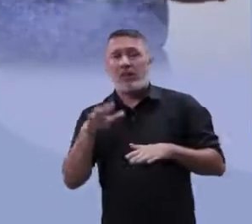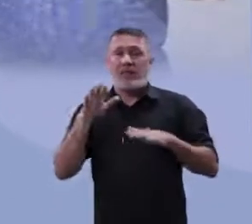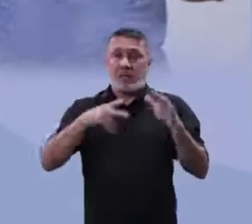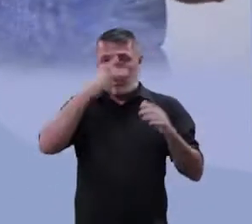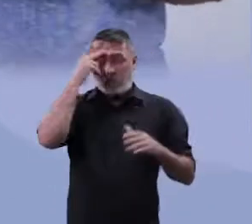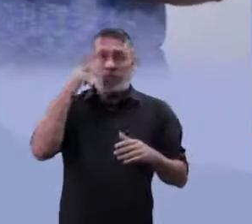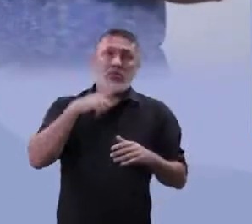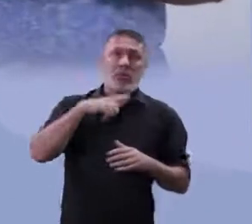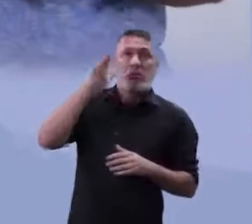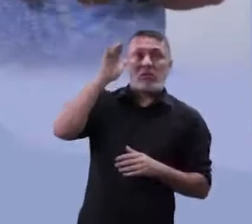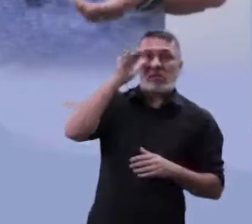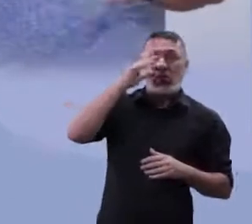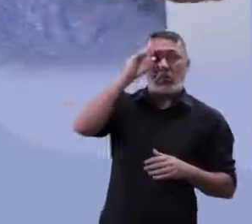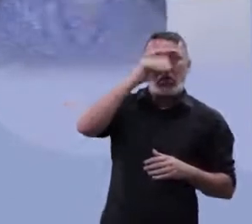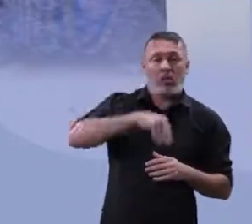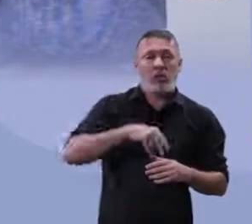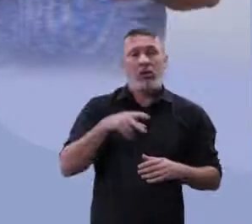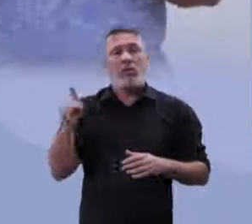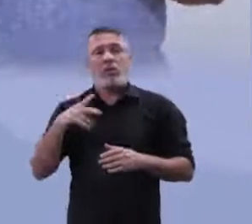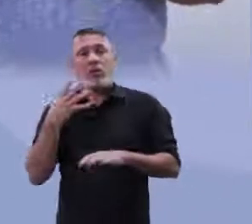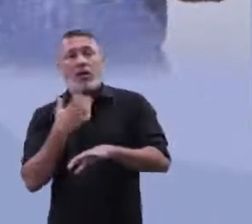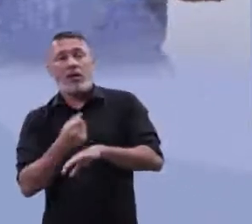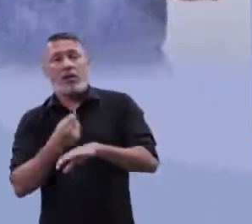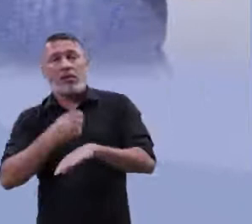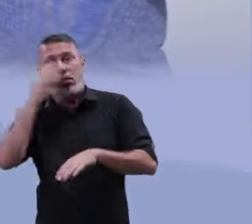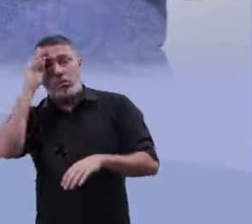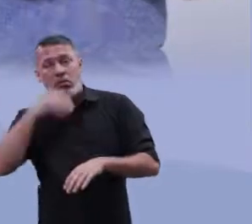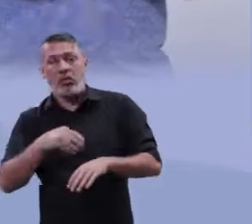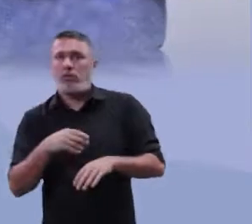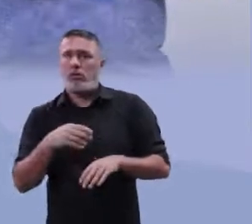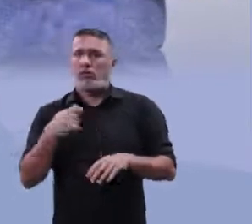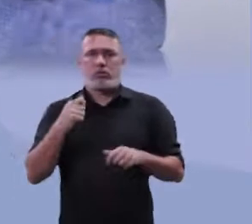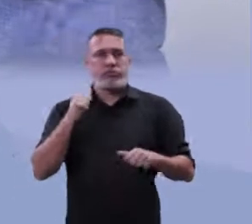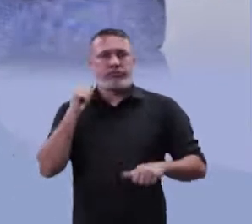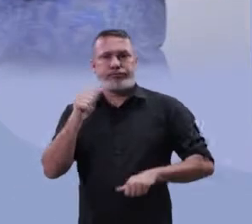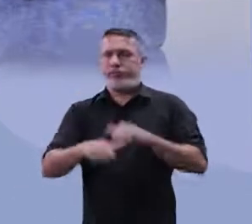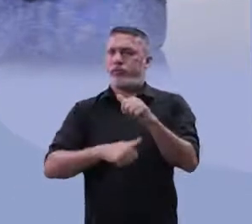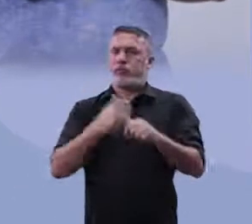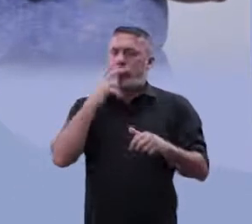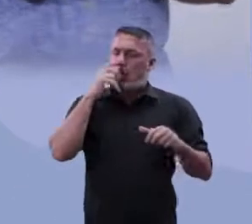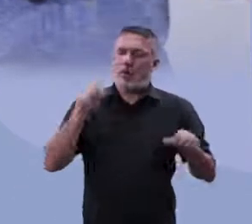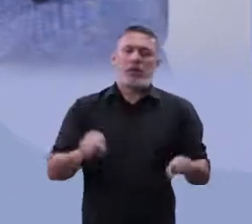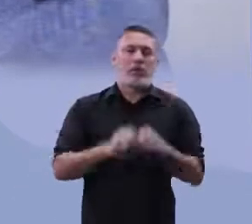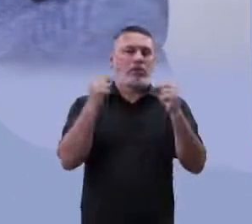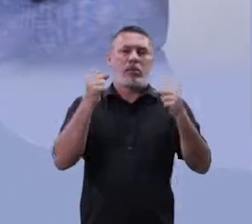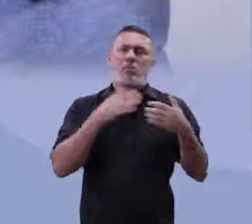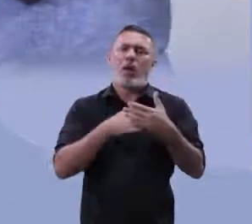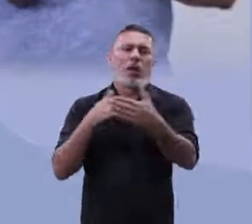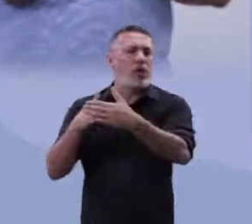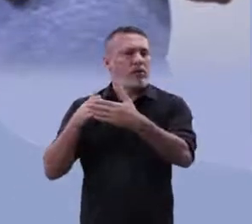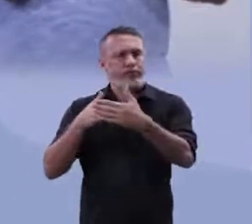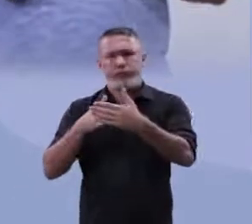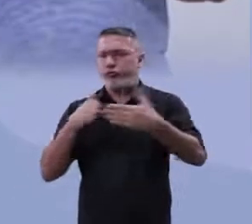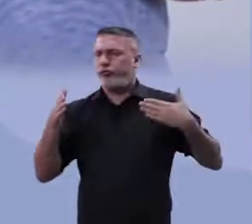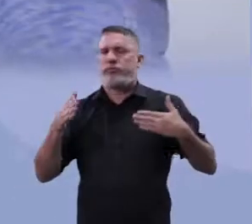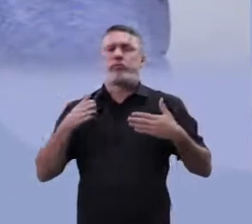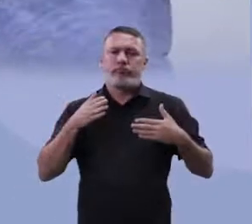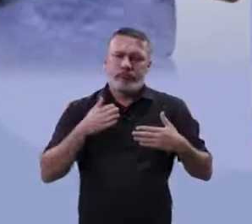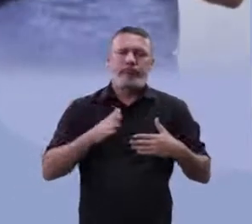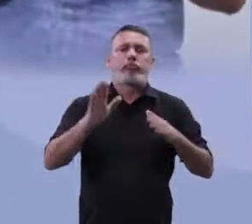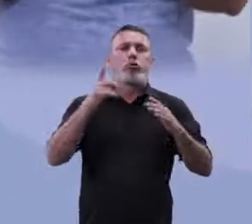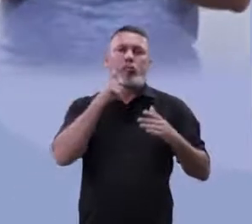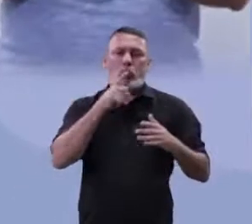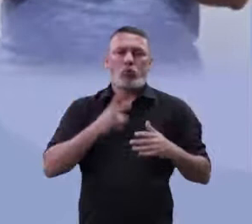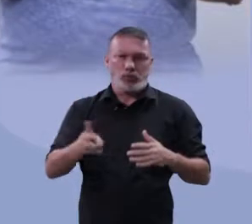assistindo? Poderia acontecer sim, mas nós precisamos retirar, romper essas barreiras, ok? Então, aquilo que eu falei com vocês, a